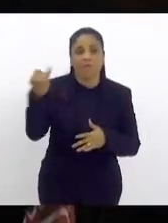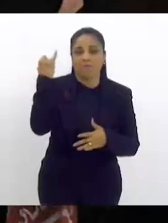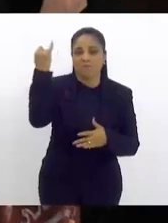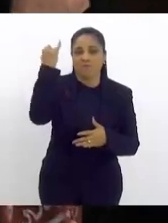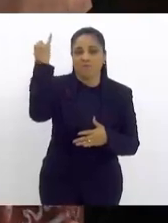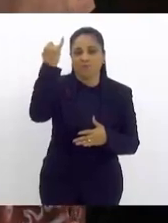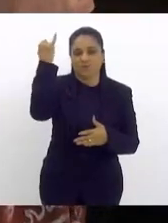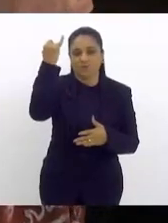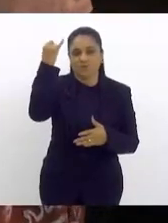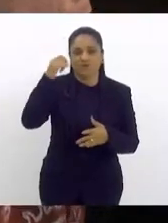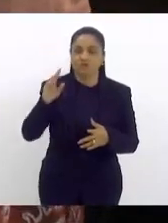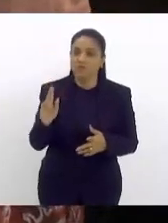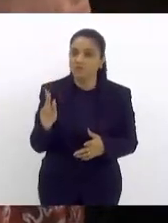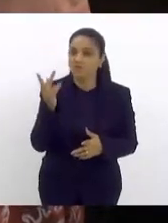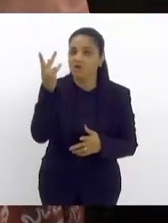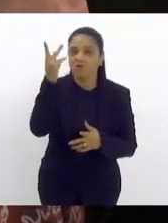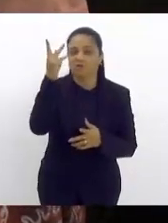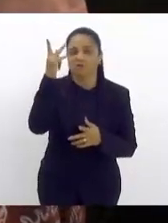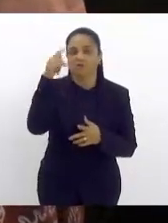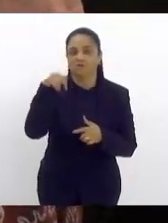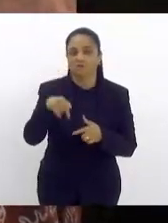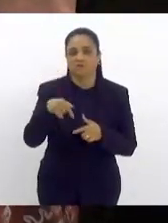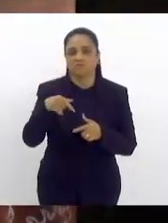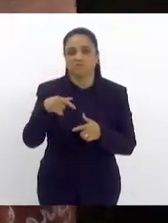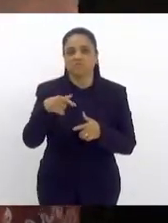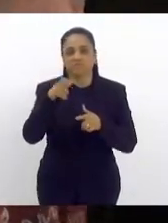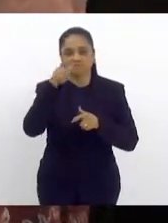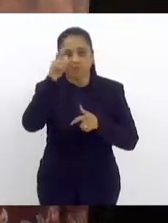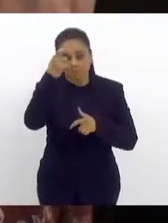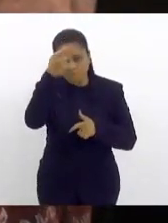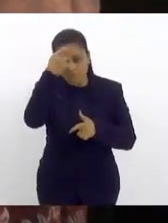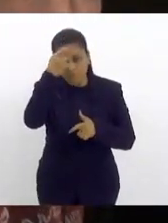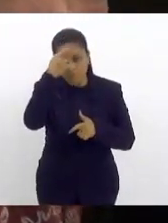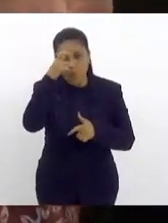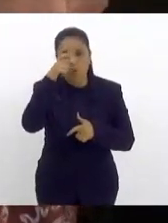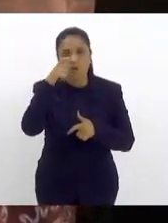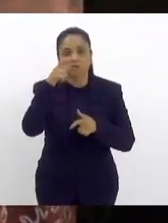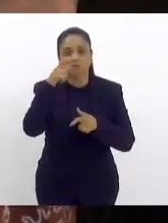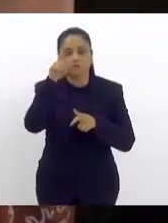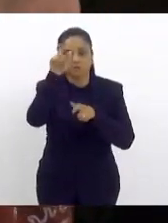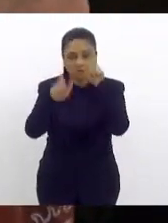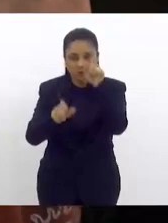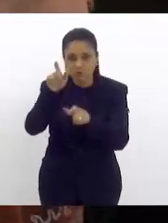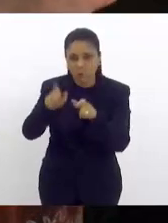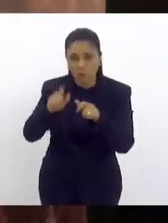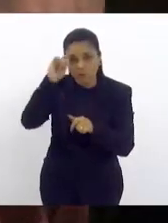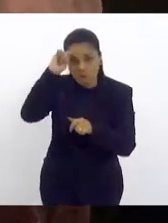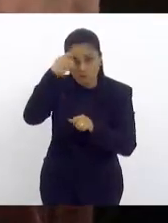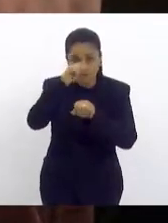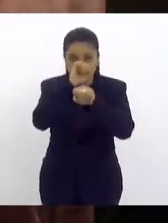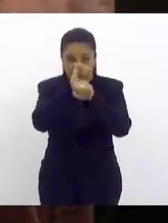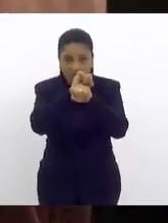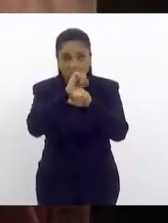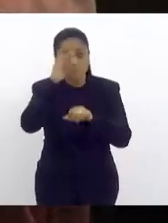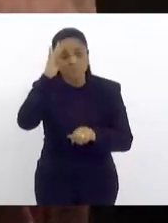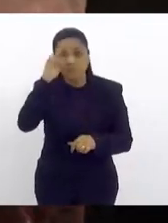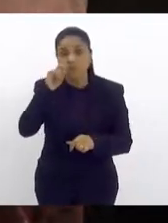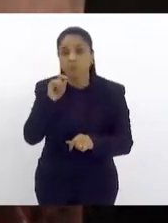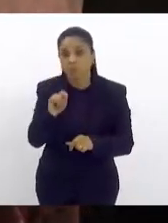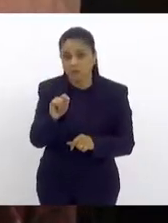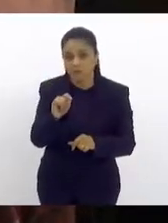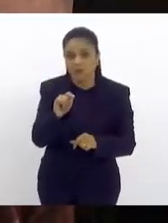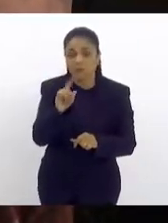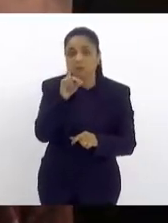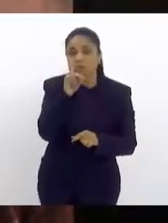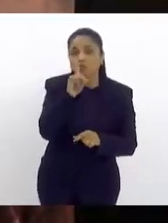casa valoriza e Celebra a memória das pessoas negra de escravizadas mas principalmente que estabelecendo